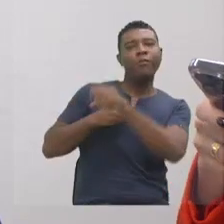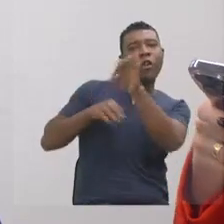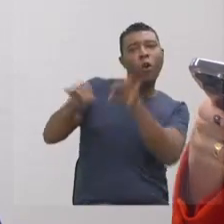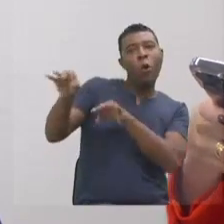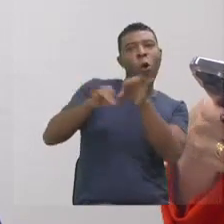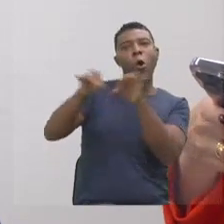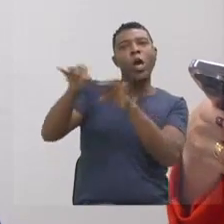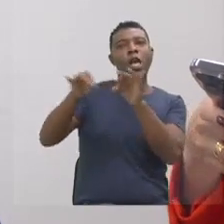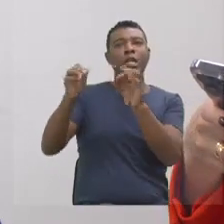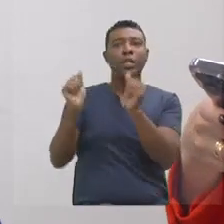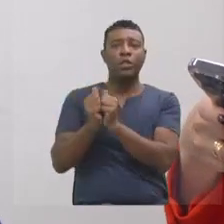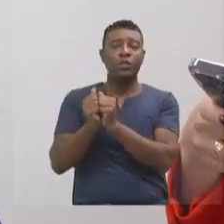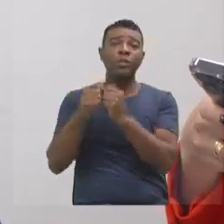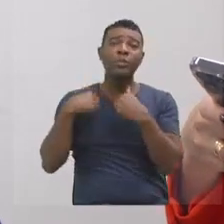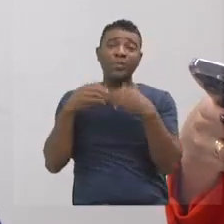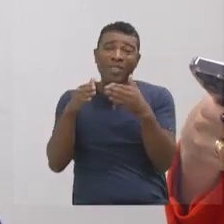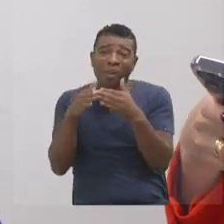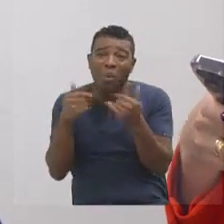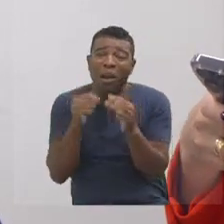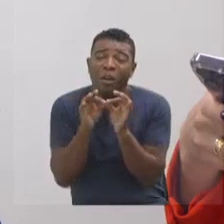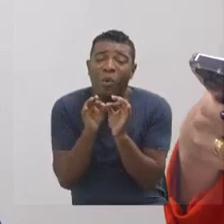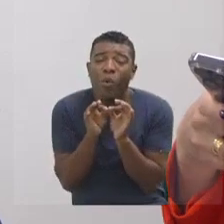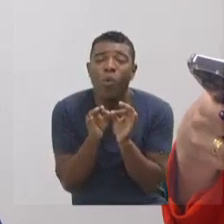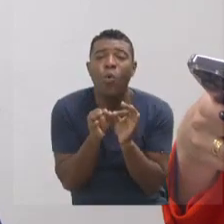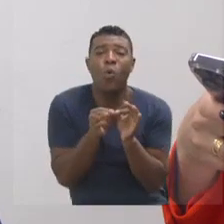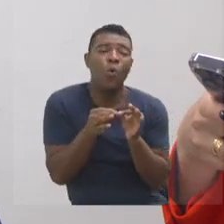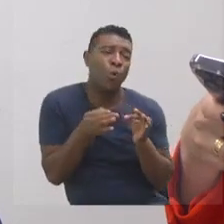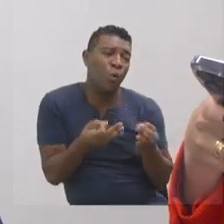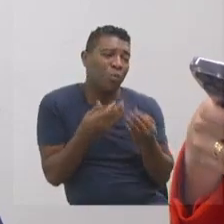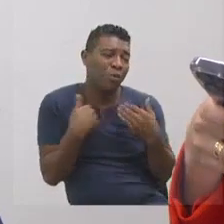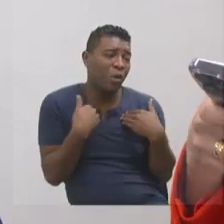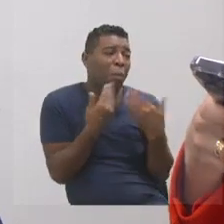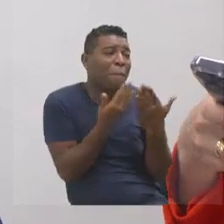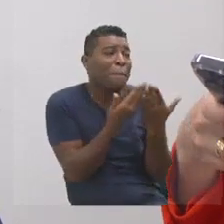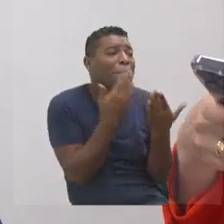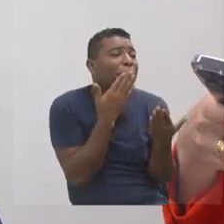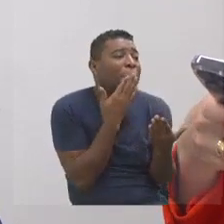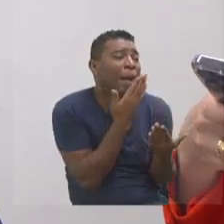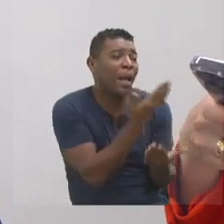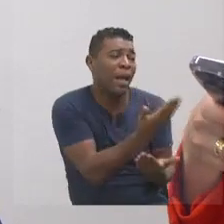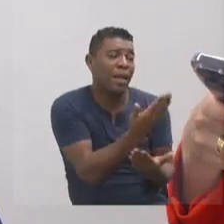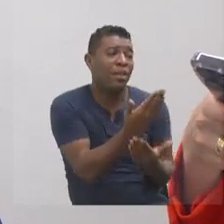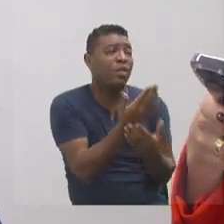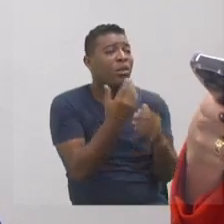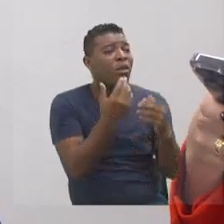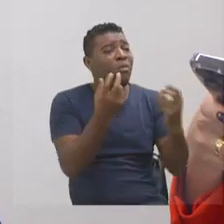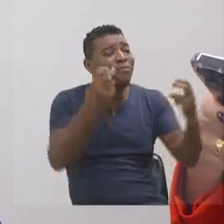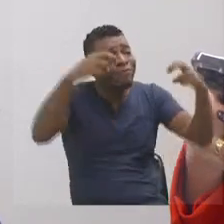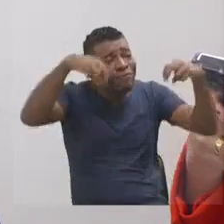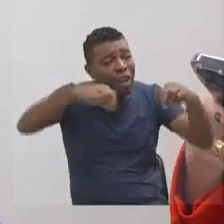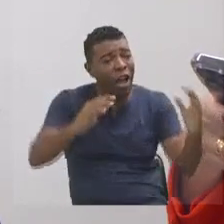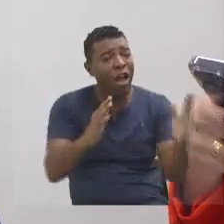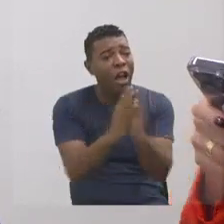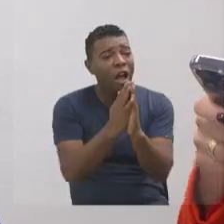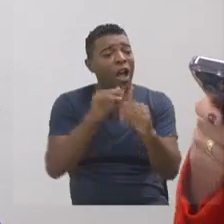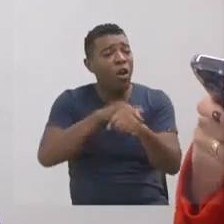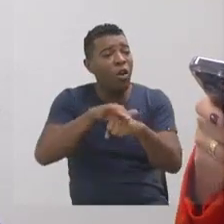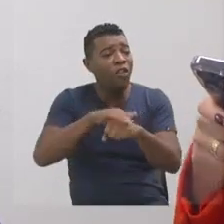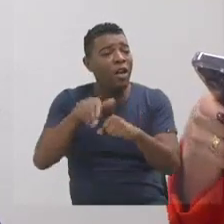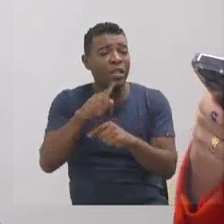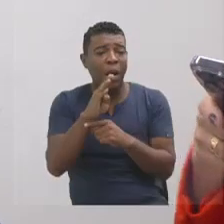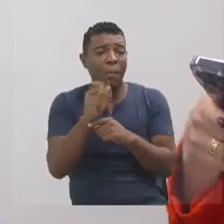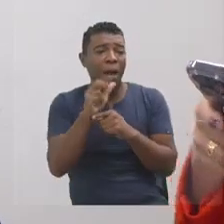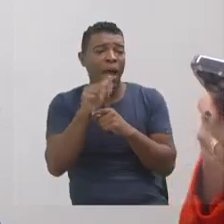peço humildemente ao Senhor que faça uma conversa com barata Superintendência Regional de Saúde